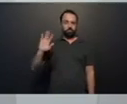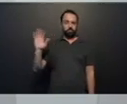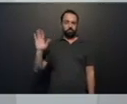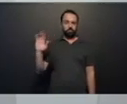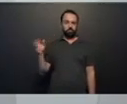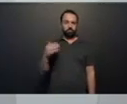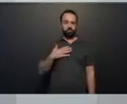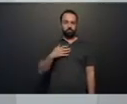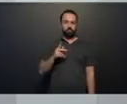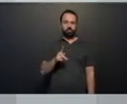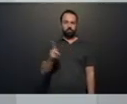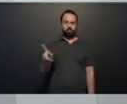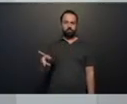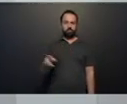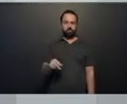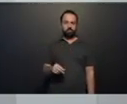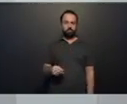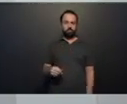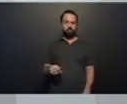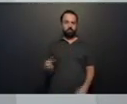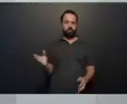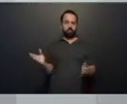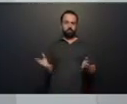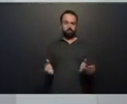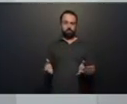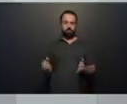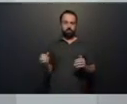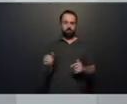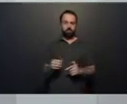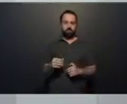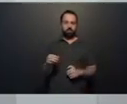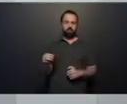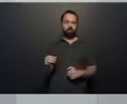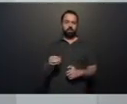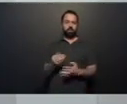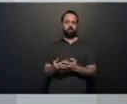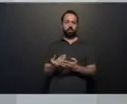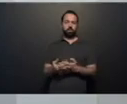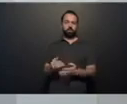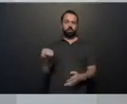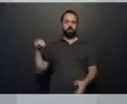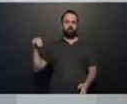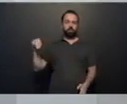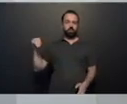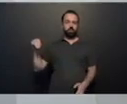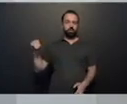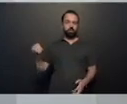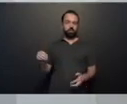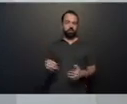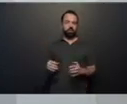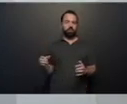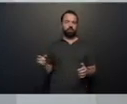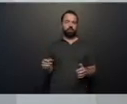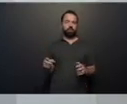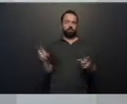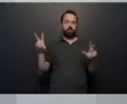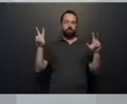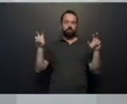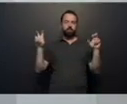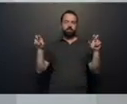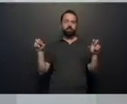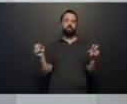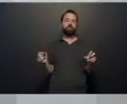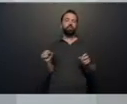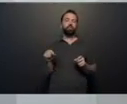Olá, eu sou o Anderson e hoje estarei com vocês em mais uma aula de matemática. Iremos tratar na aula de hoje a respeito